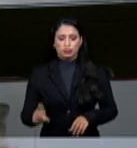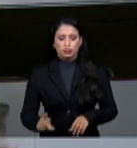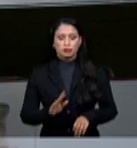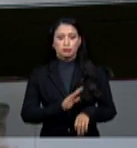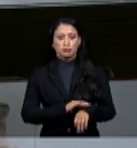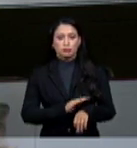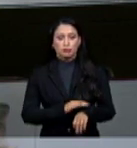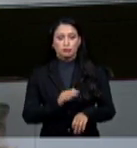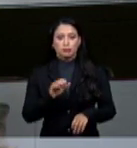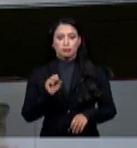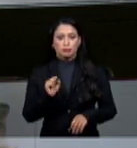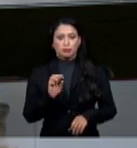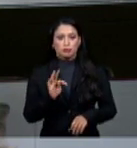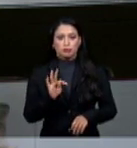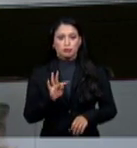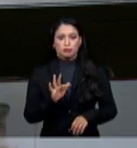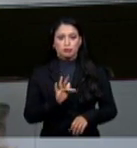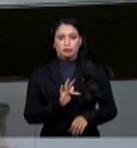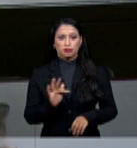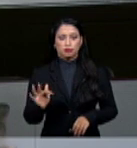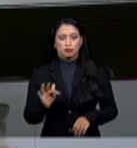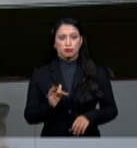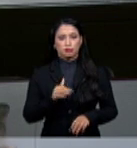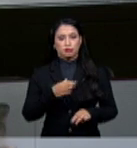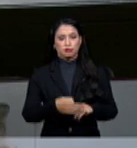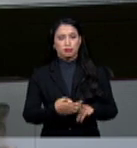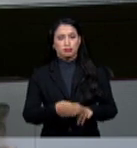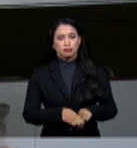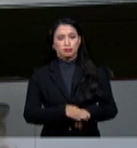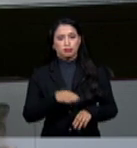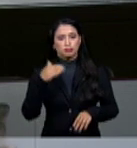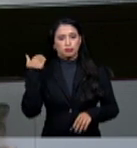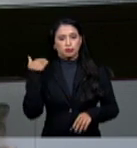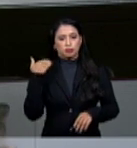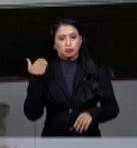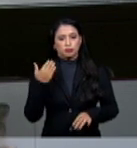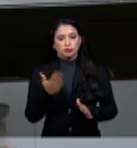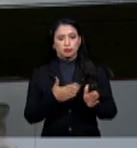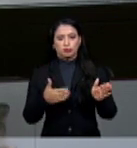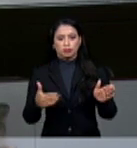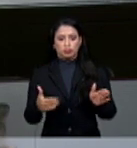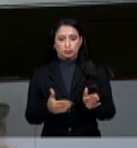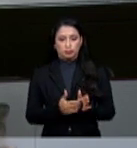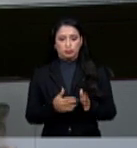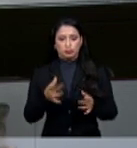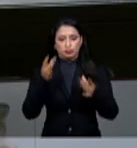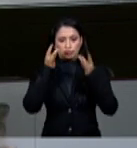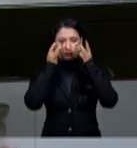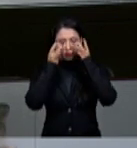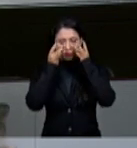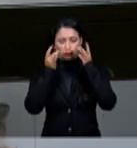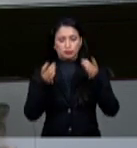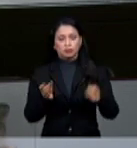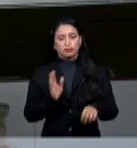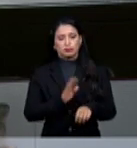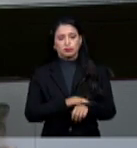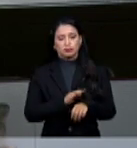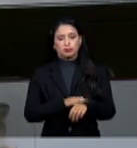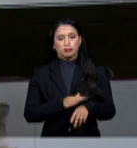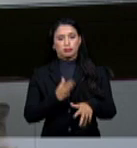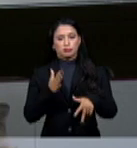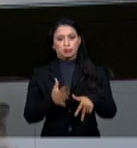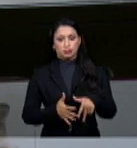volumosos, curtos na altura das orelhas. Ilustres integrantes. Usa brincos pequenos com brilhantes. Nossas colegas que